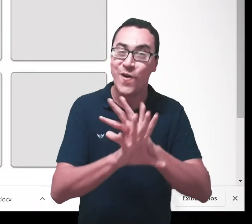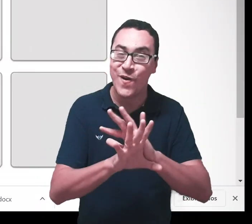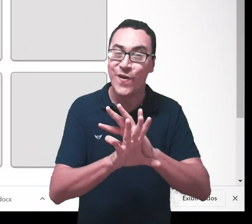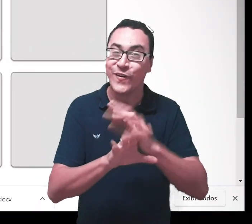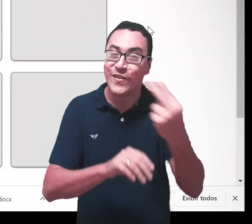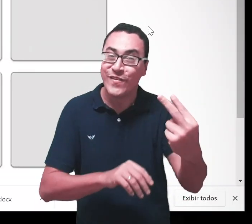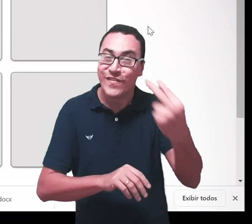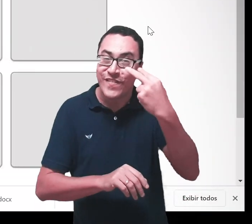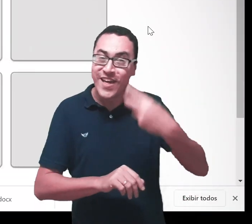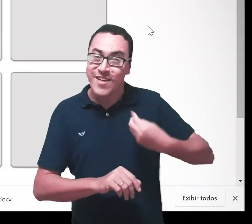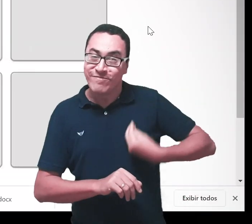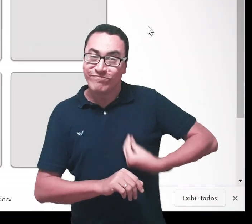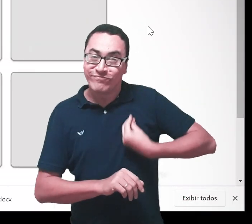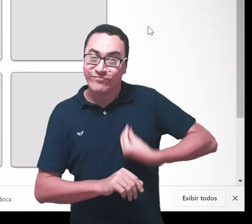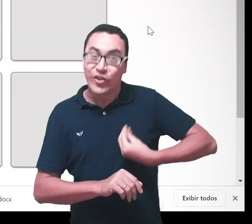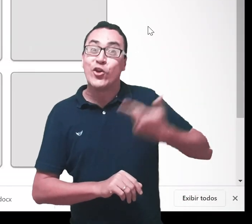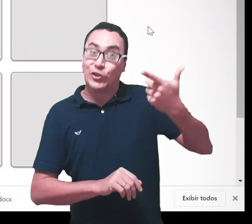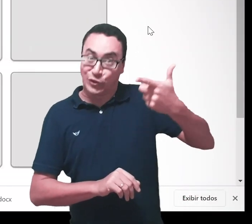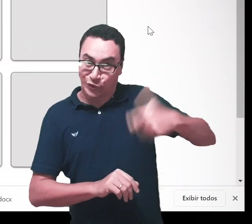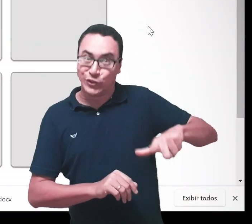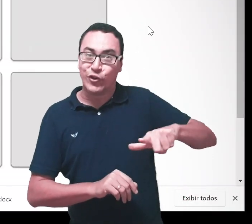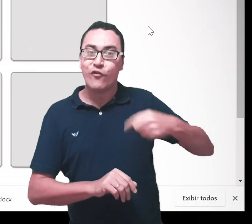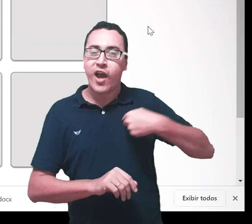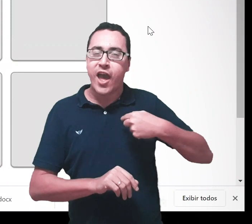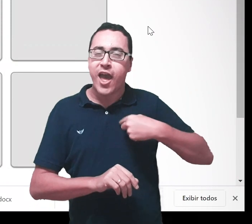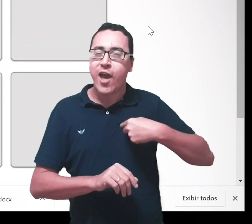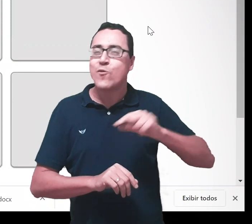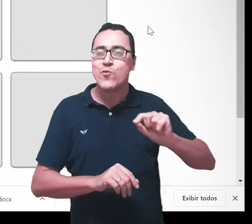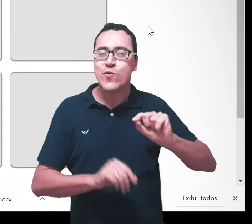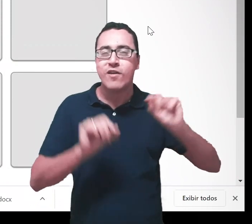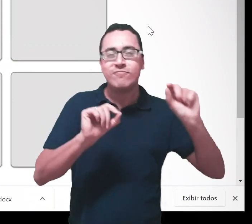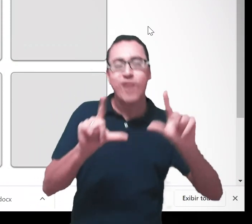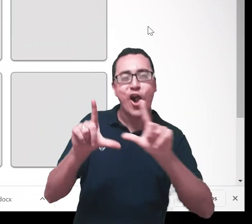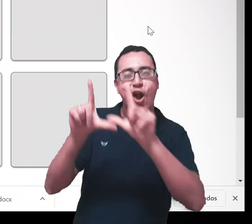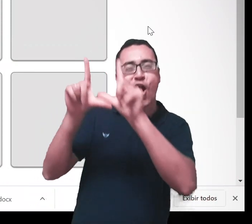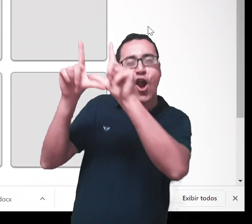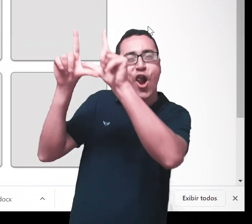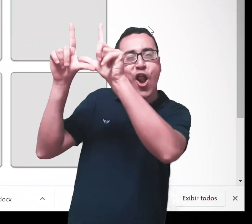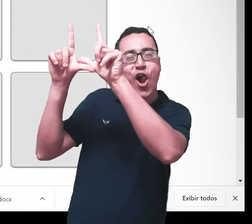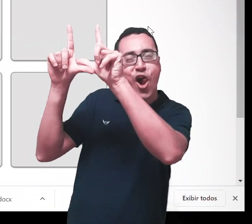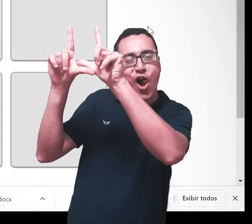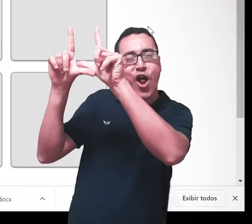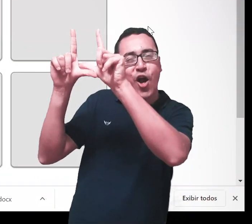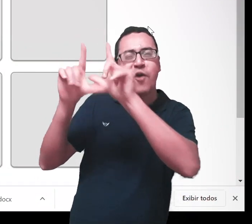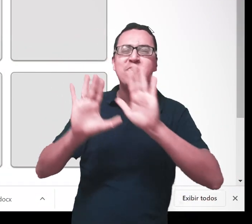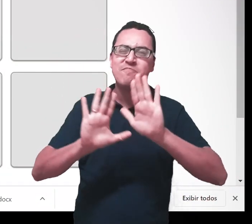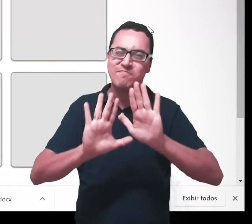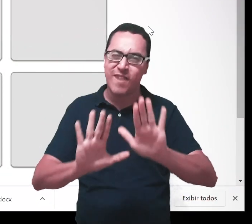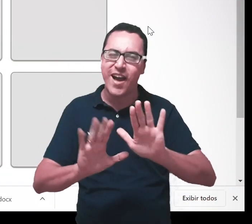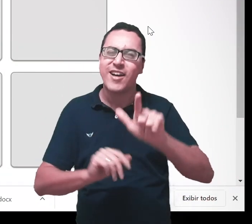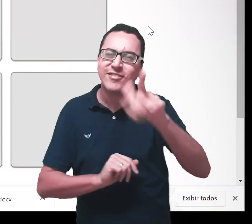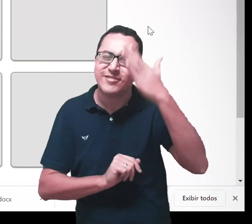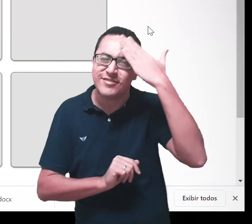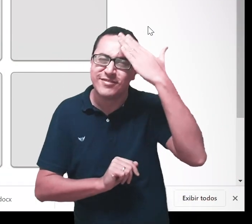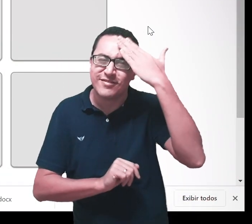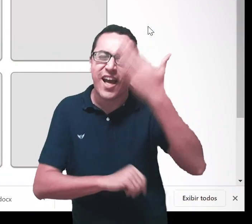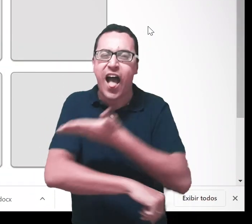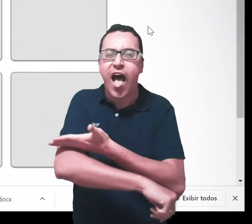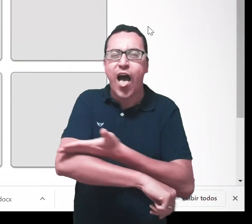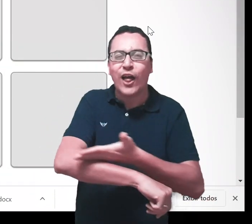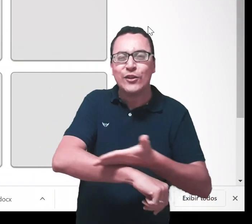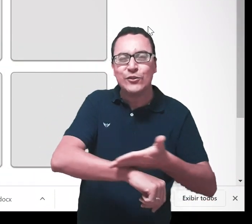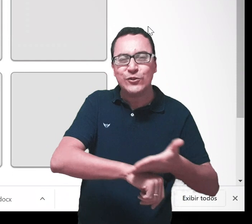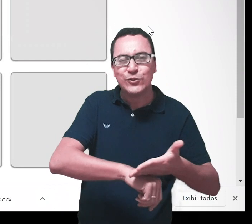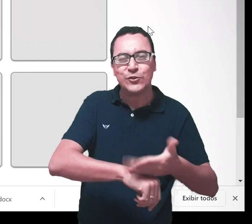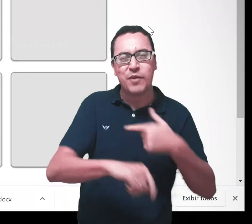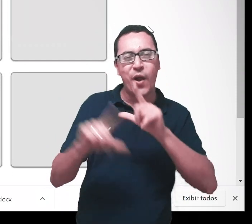Pronto, já estou aqui de novo, pequenininha aí no cantinho da sua tela. Mas agora vocês já estão acostumados